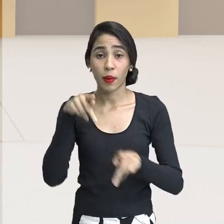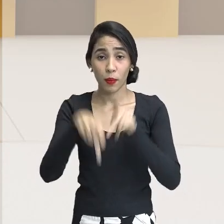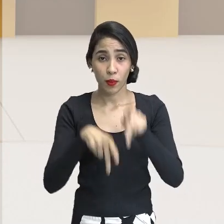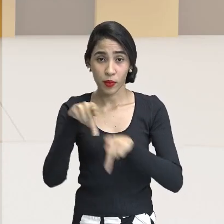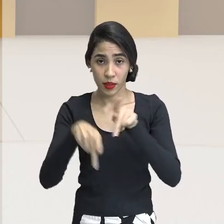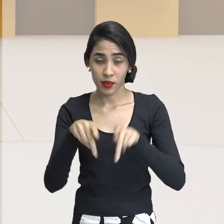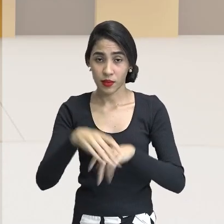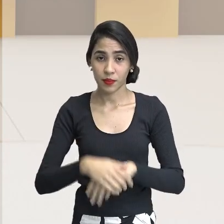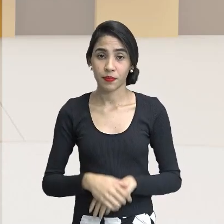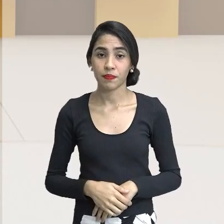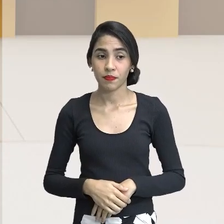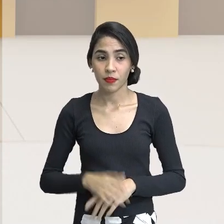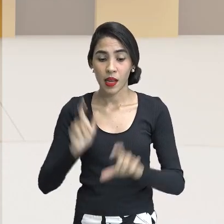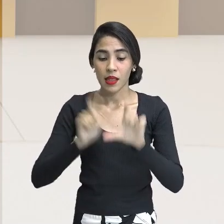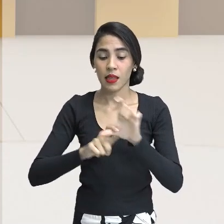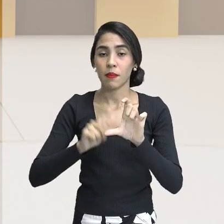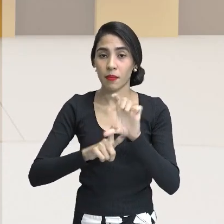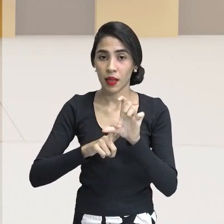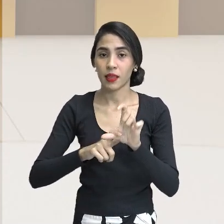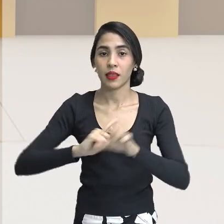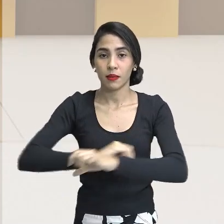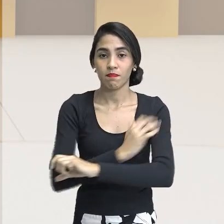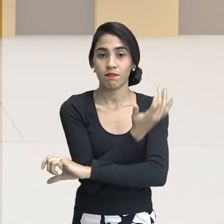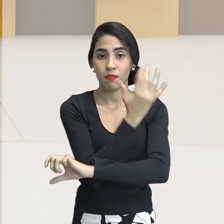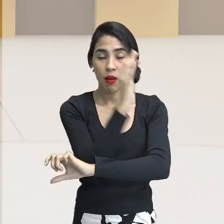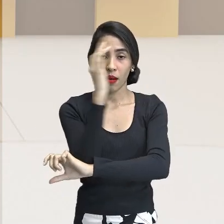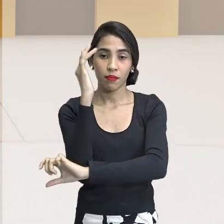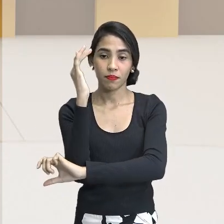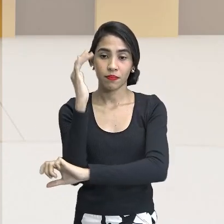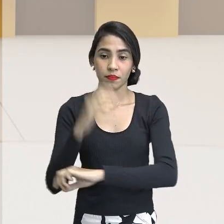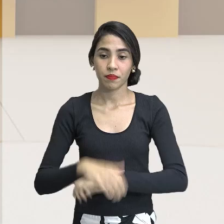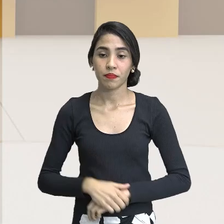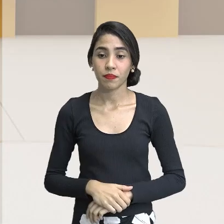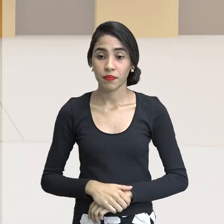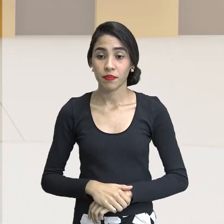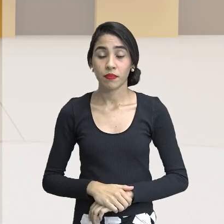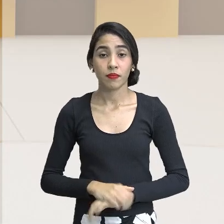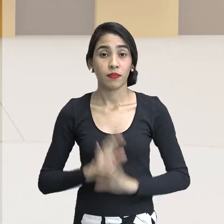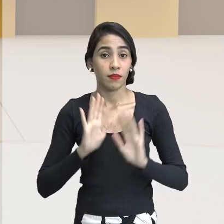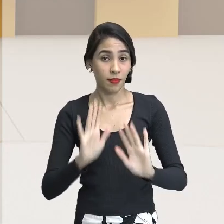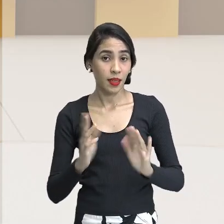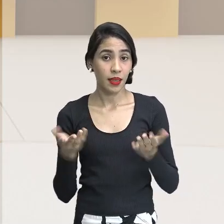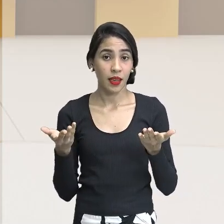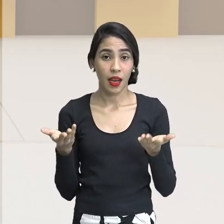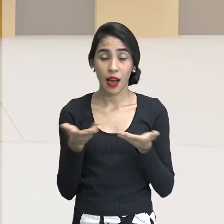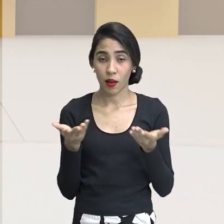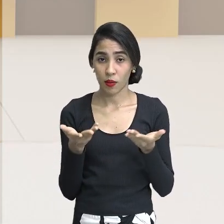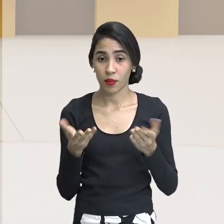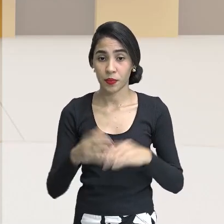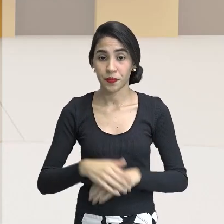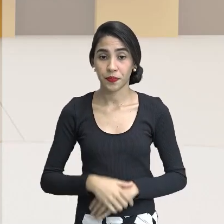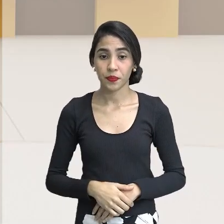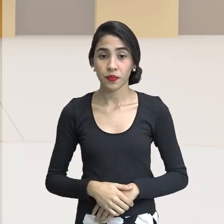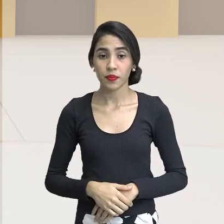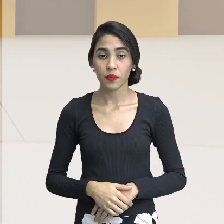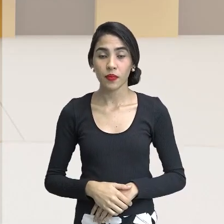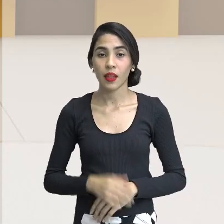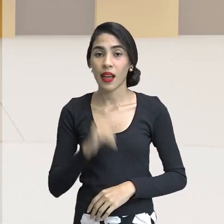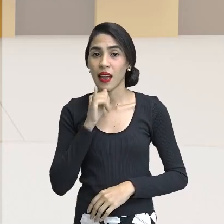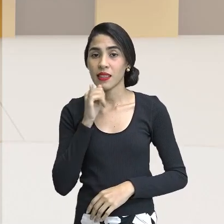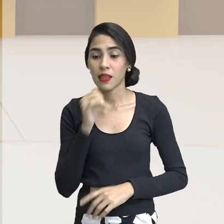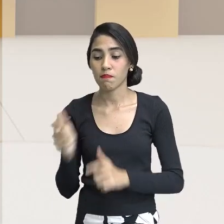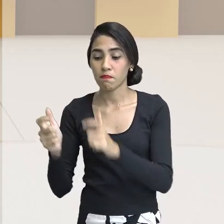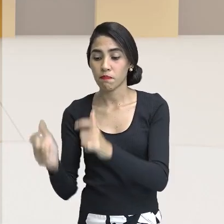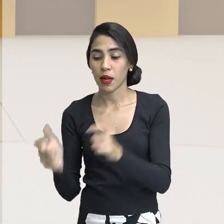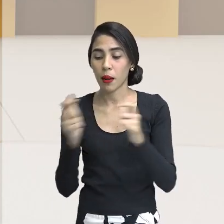população que realmente depende da floresta amazônica. Agora, isso também leva, gente, o deslocamento,